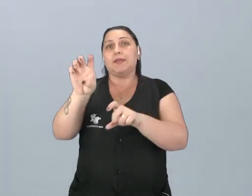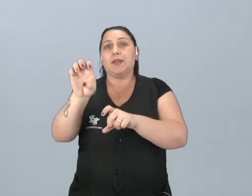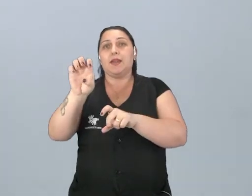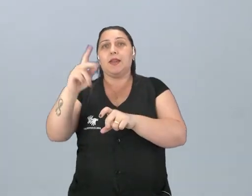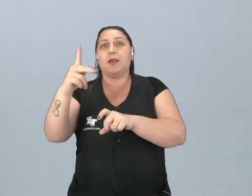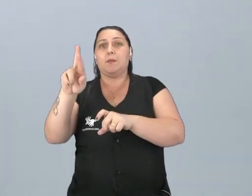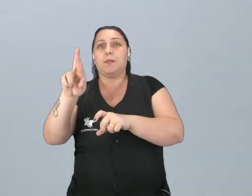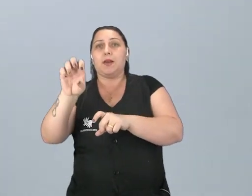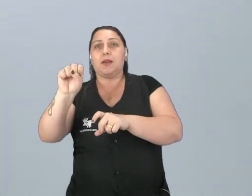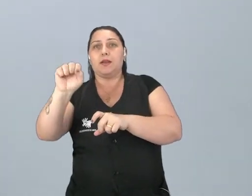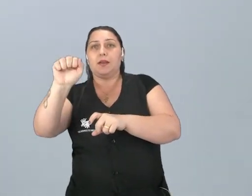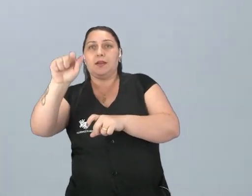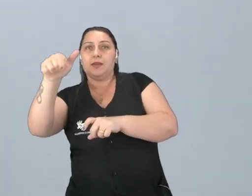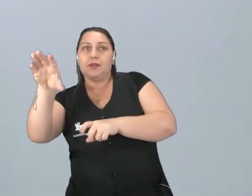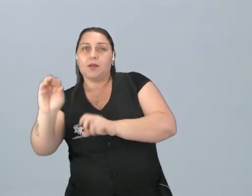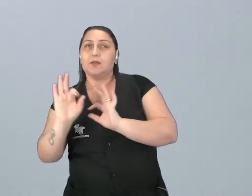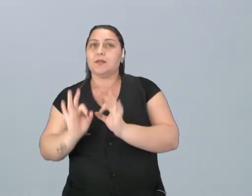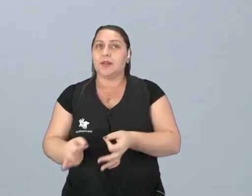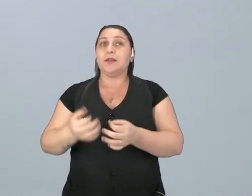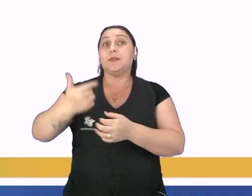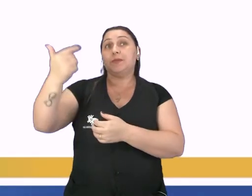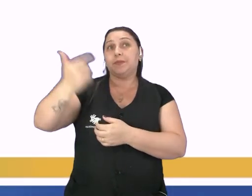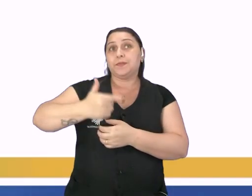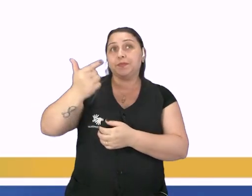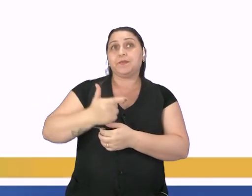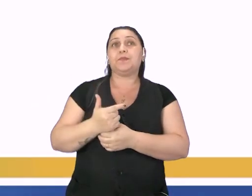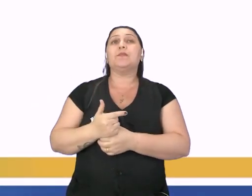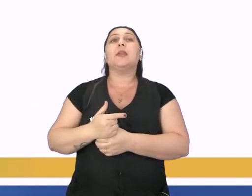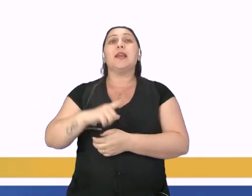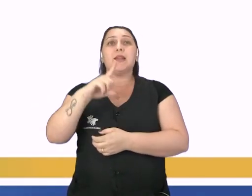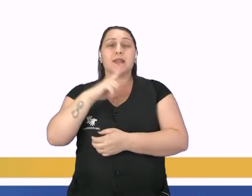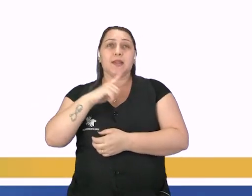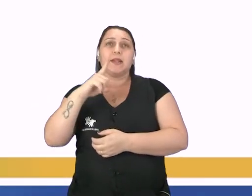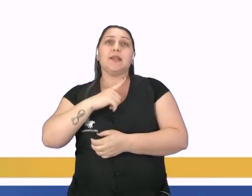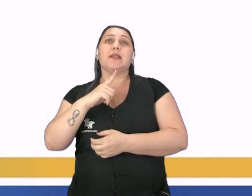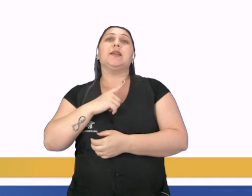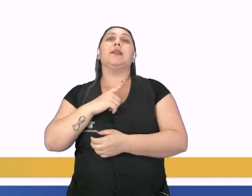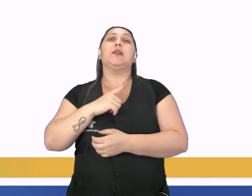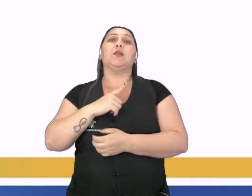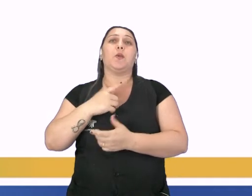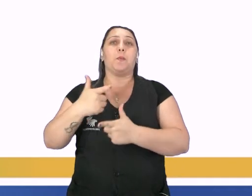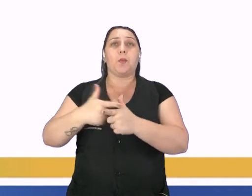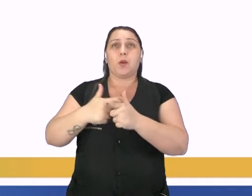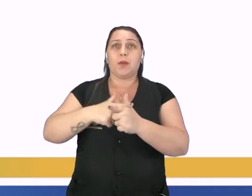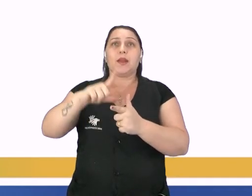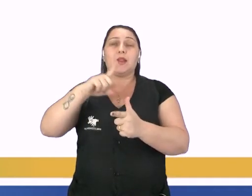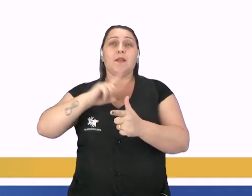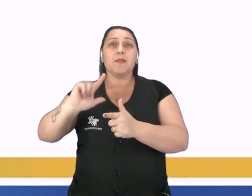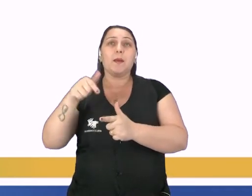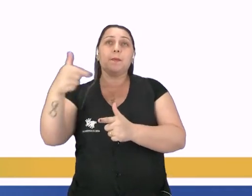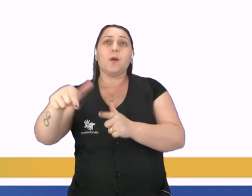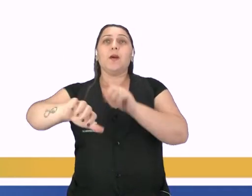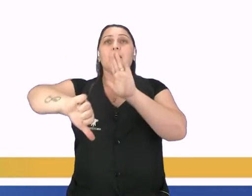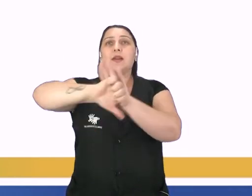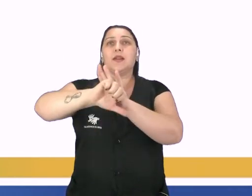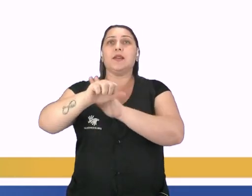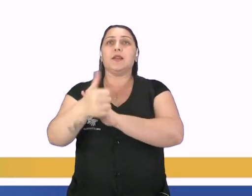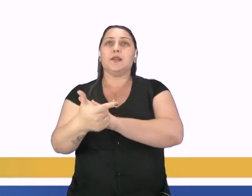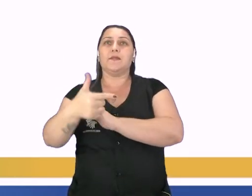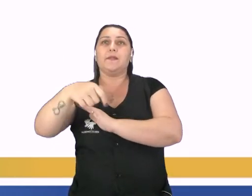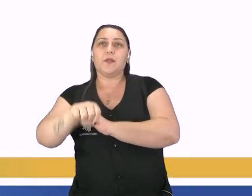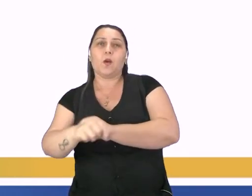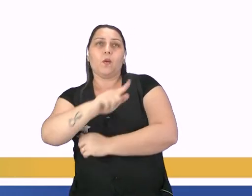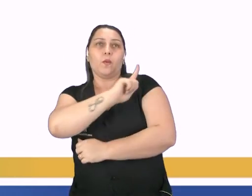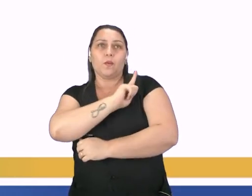Depressão, certo? Segunda questão. Para conter os efeitos da depressão que ocorreu após a crise de 29,